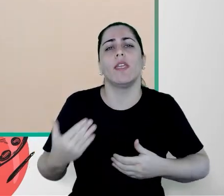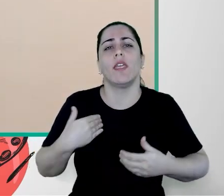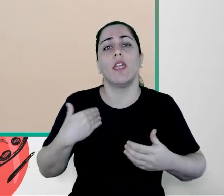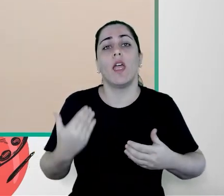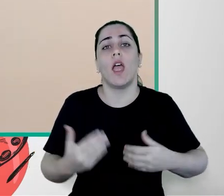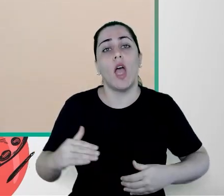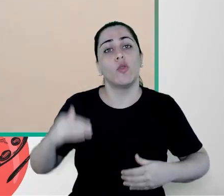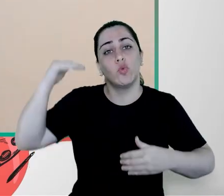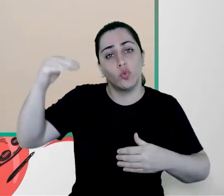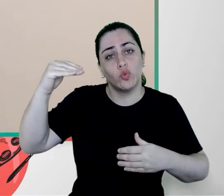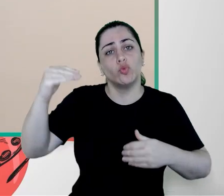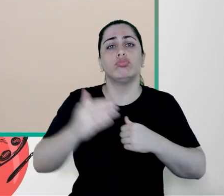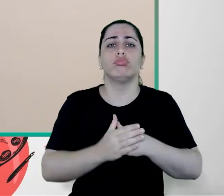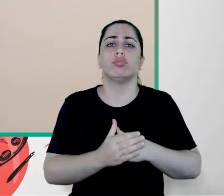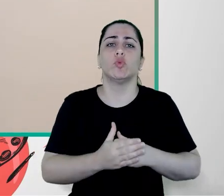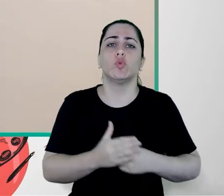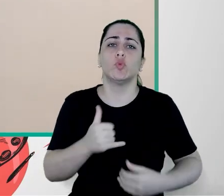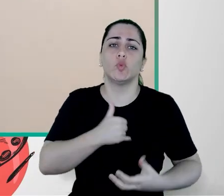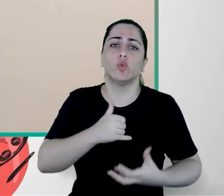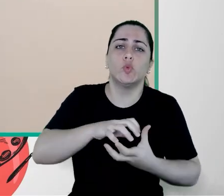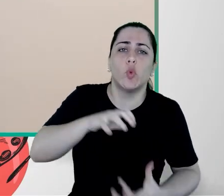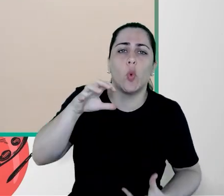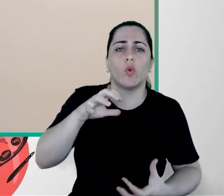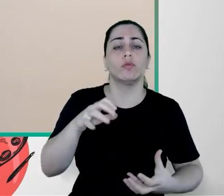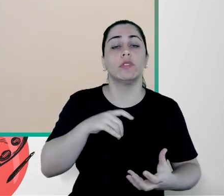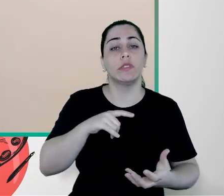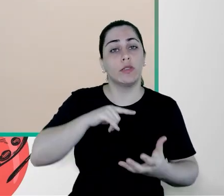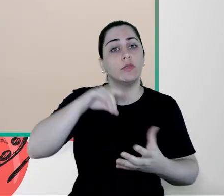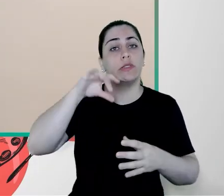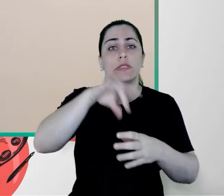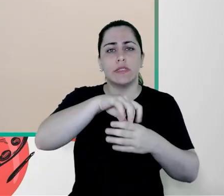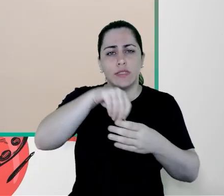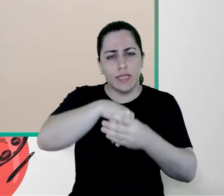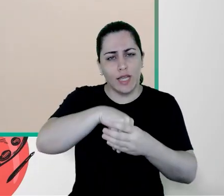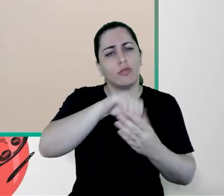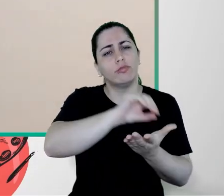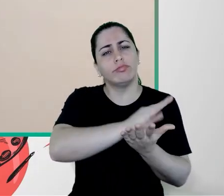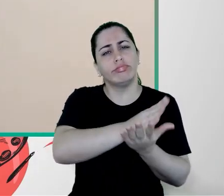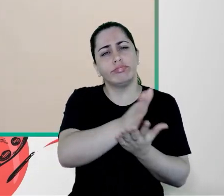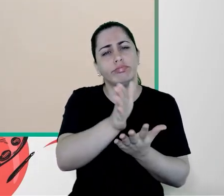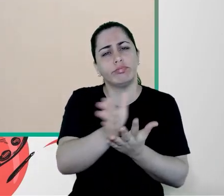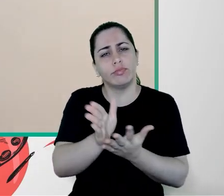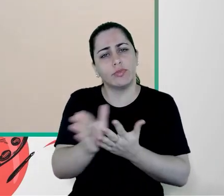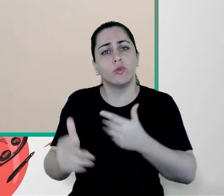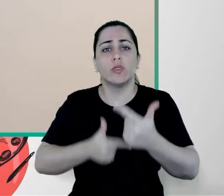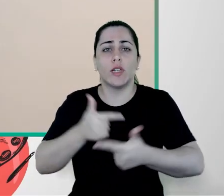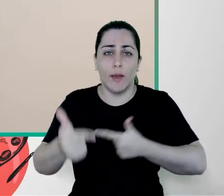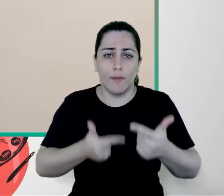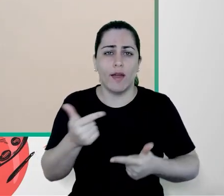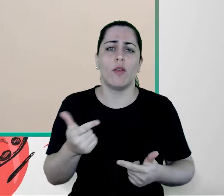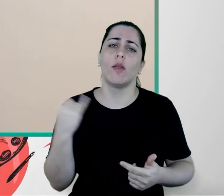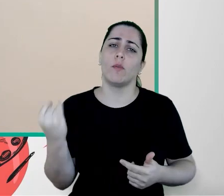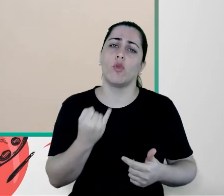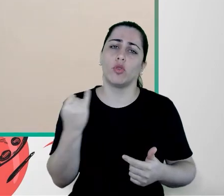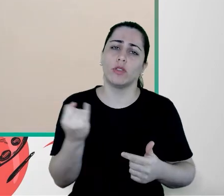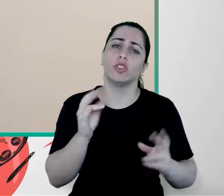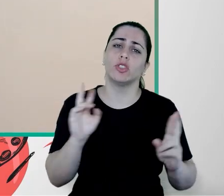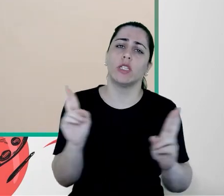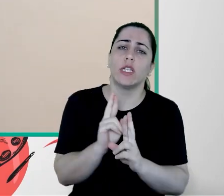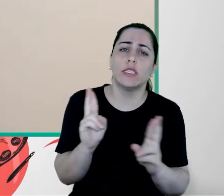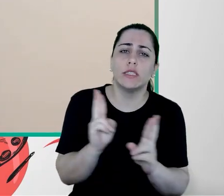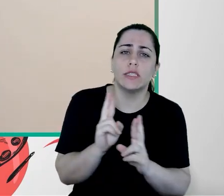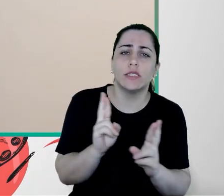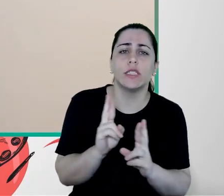adulto. Dentro dessas subcategorias, temos várias formas de intervenção. A nossa atuação envolve uma